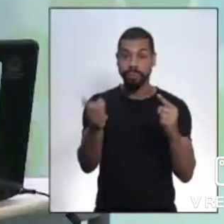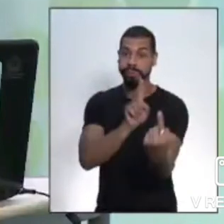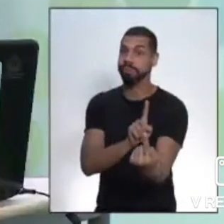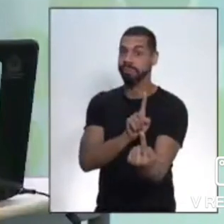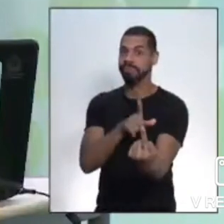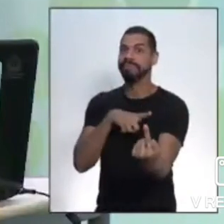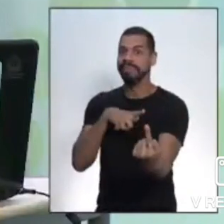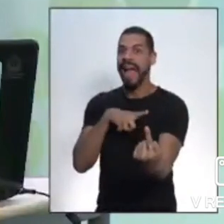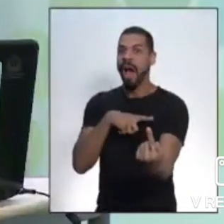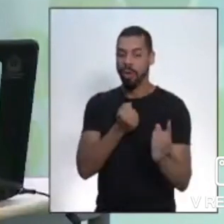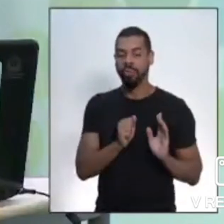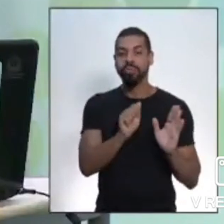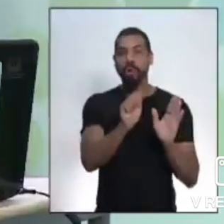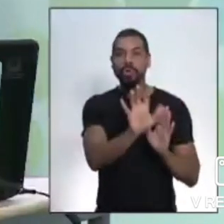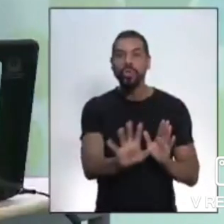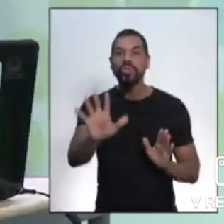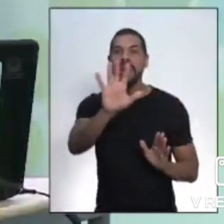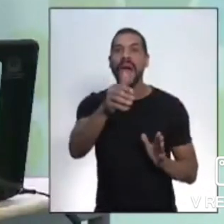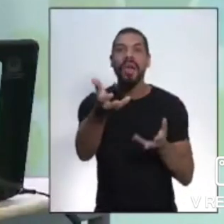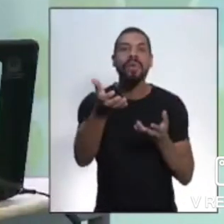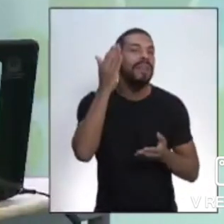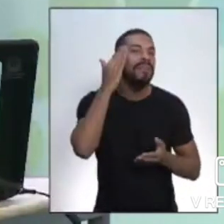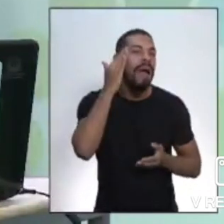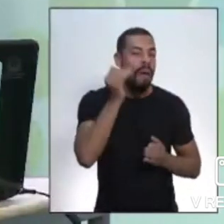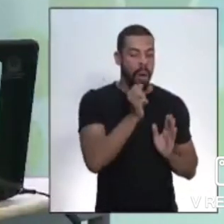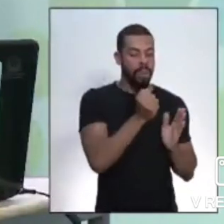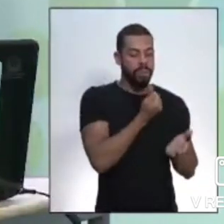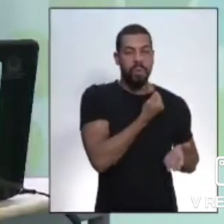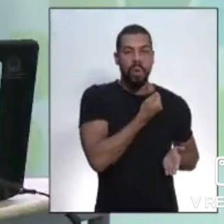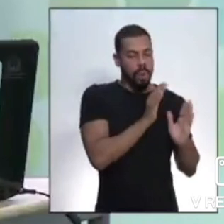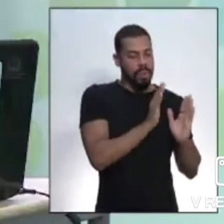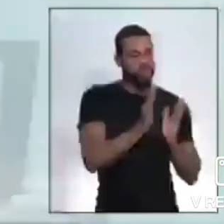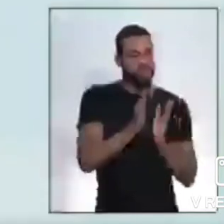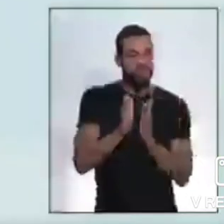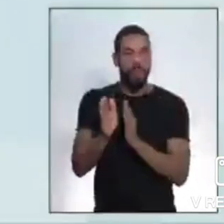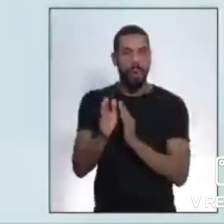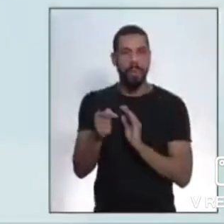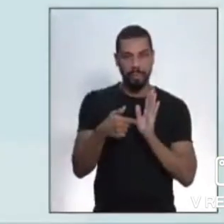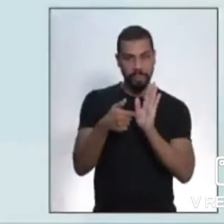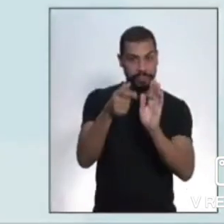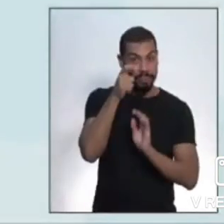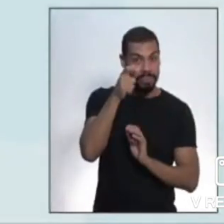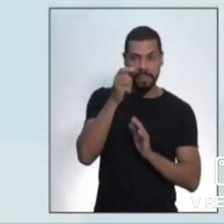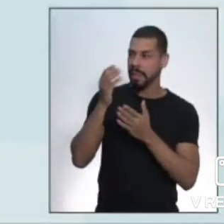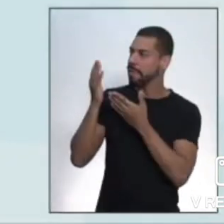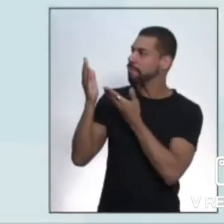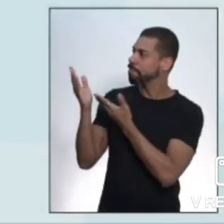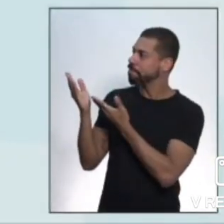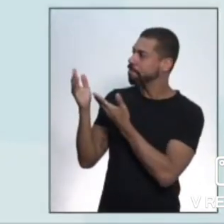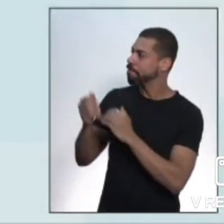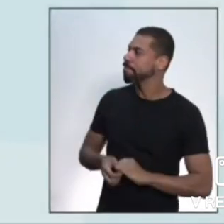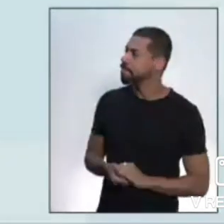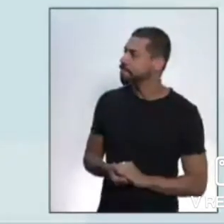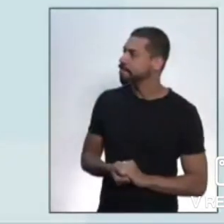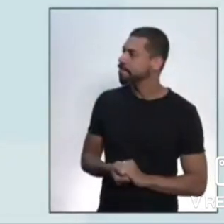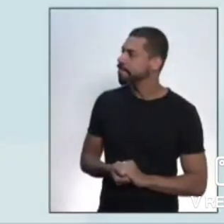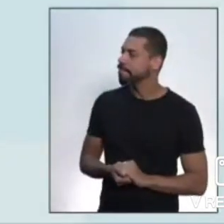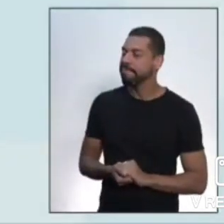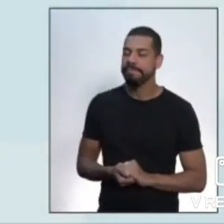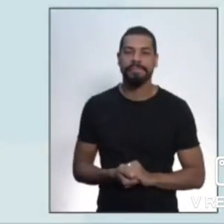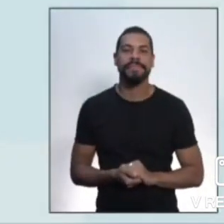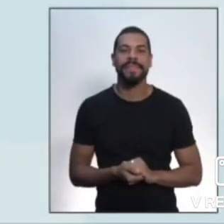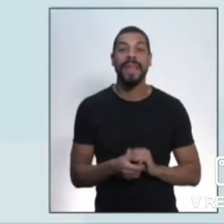termo geral e eu queria uma sequência. Na tela de vocês eu vou só colocar a resposta, mas eu vou fazer passo a passo. Então, no primeiro,